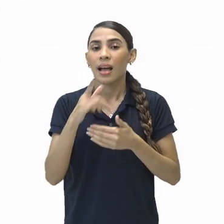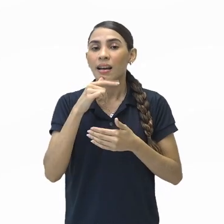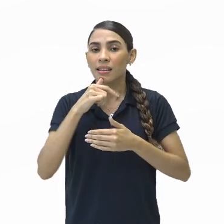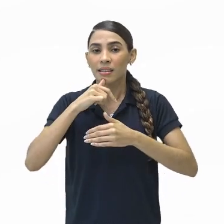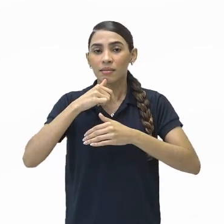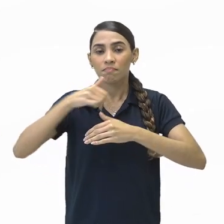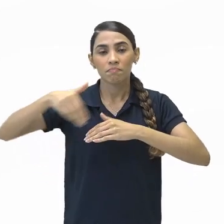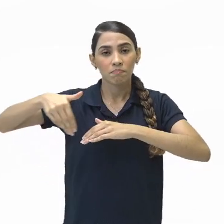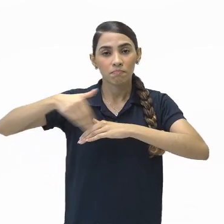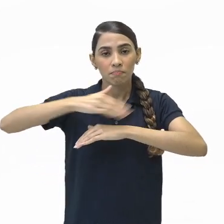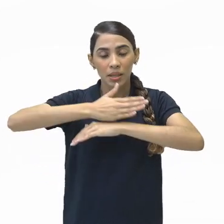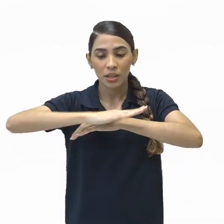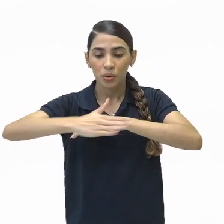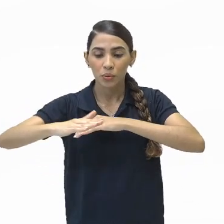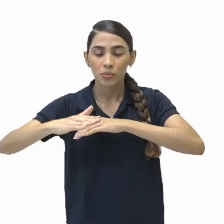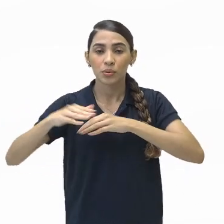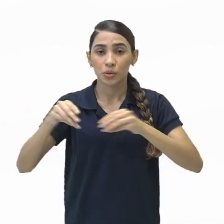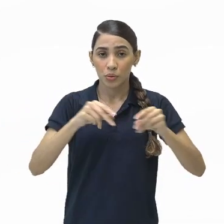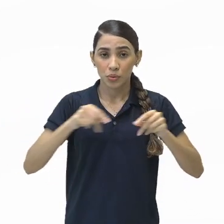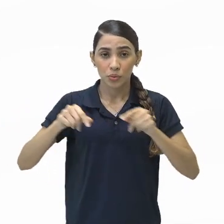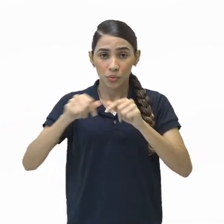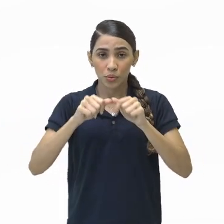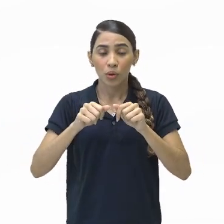né, um solo que